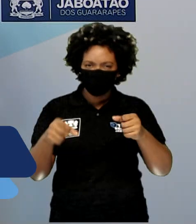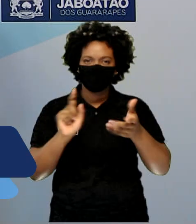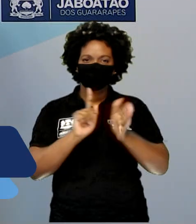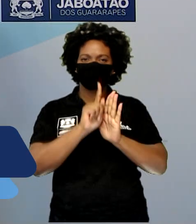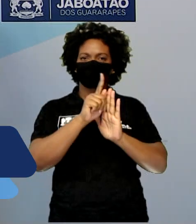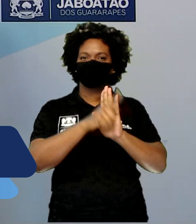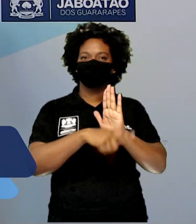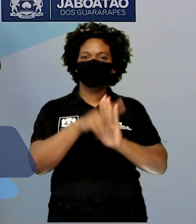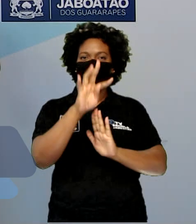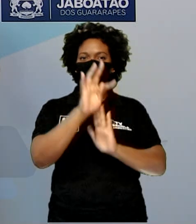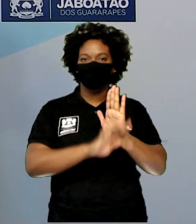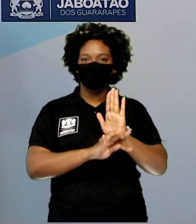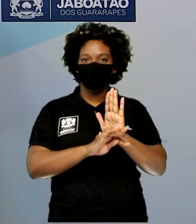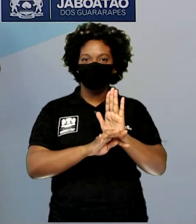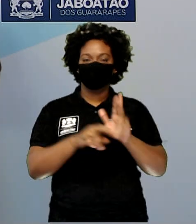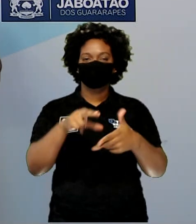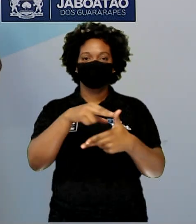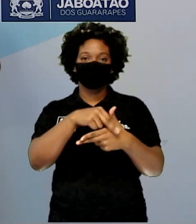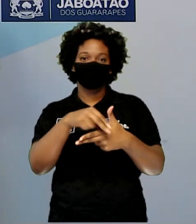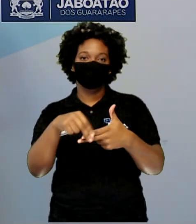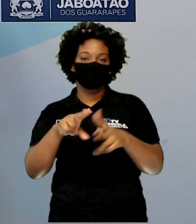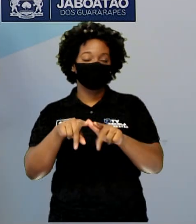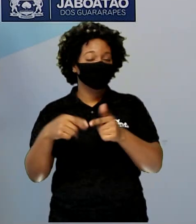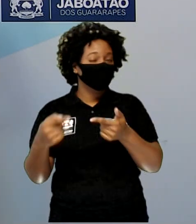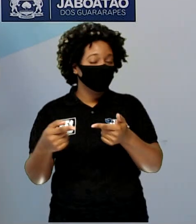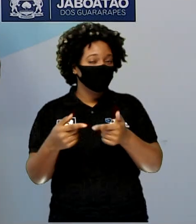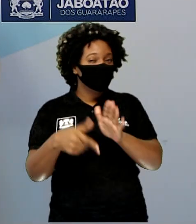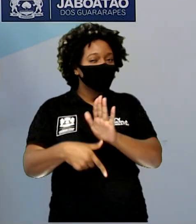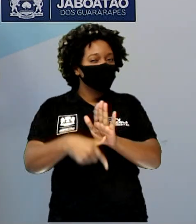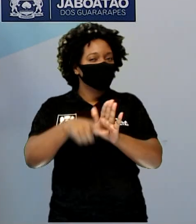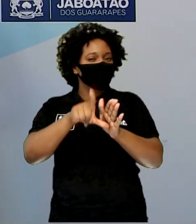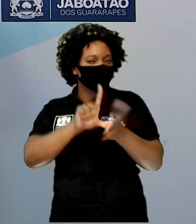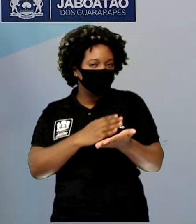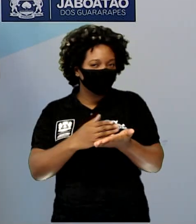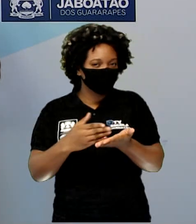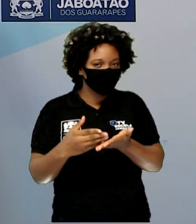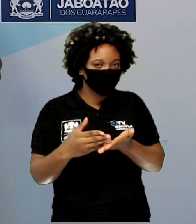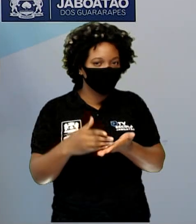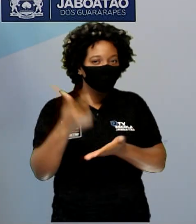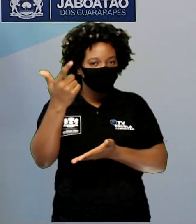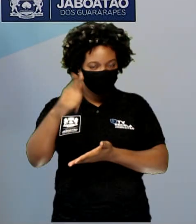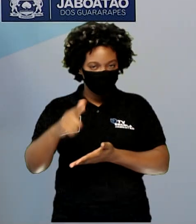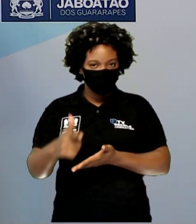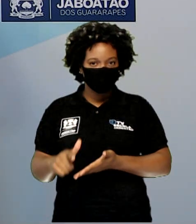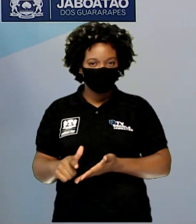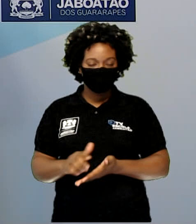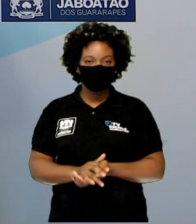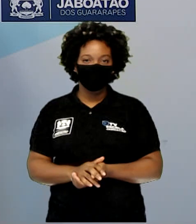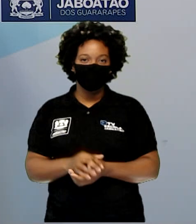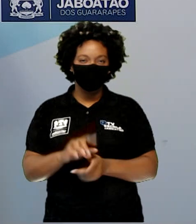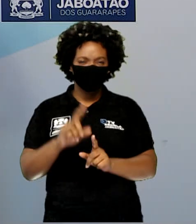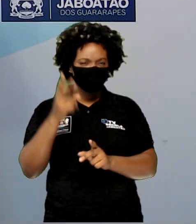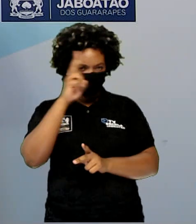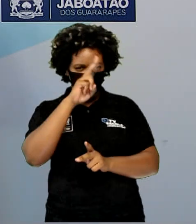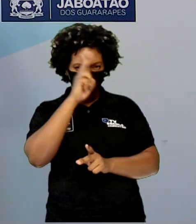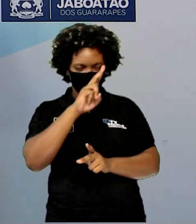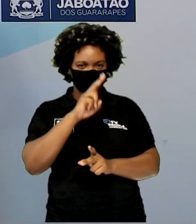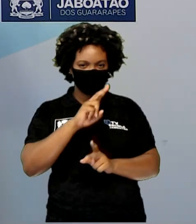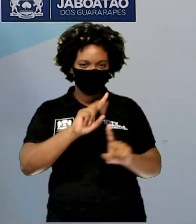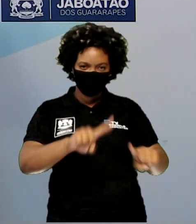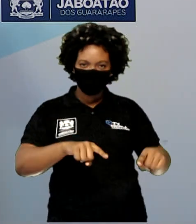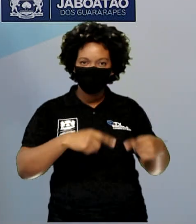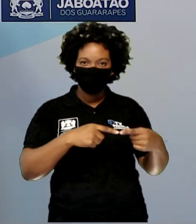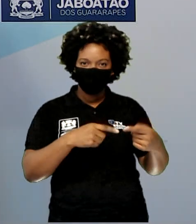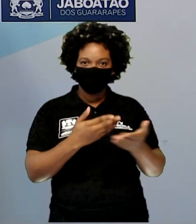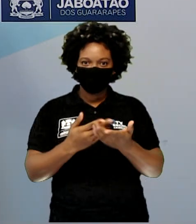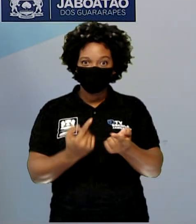cordel. No entanto, antes de começarmos a nossa revisão, vocês lembram do desafio da aula anterior? Pois é, se não